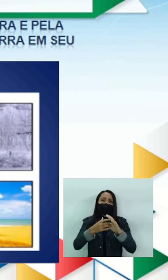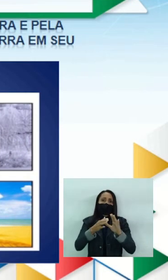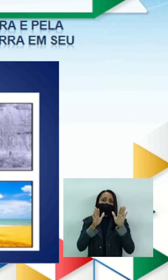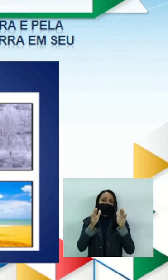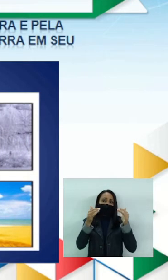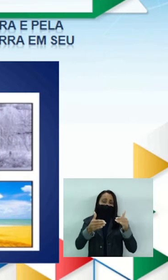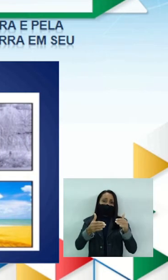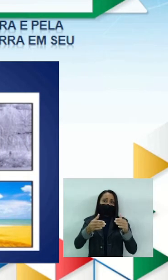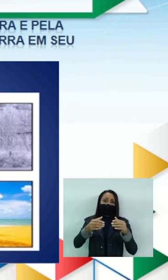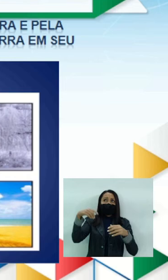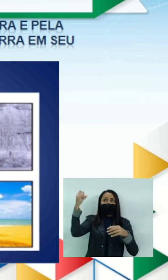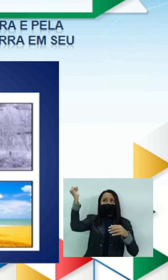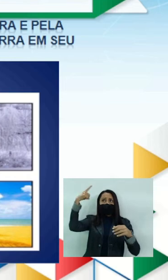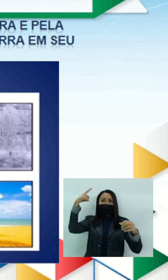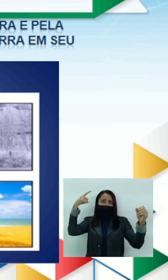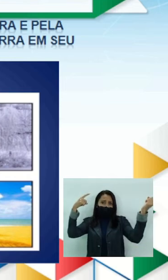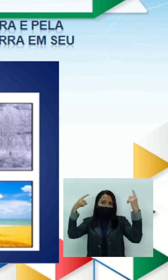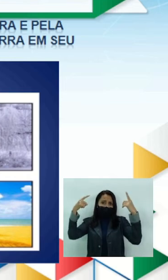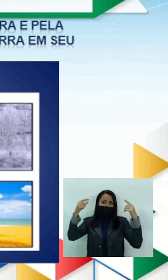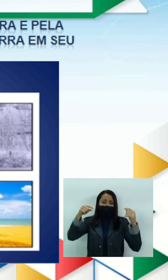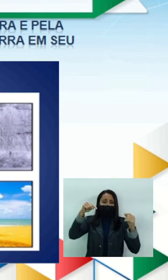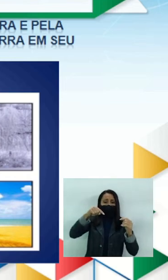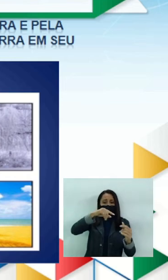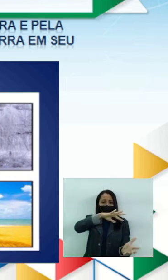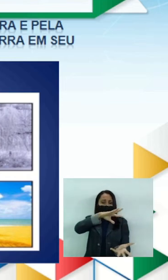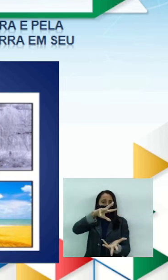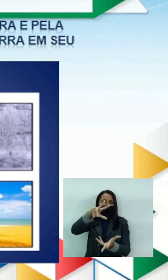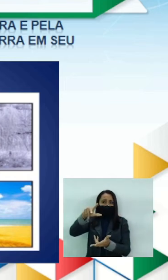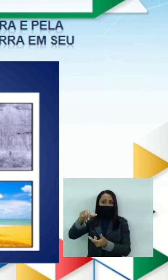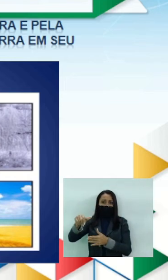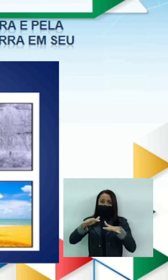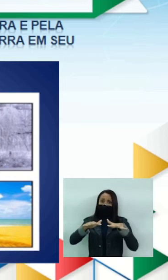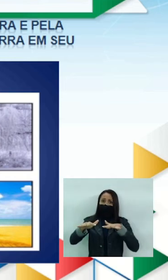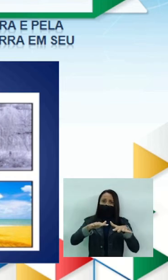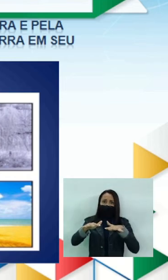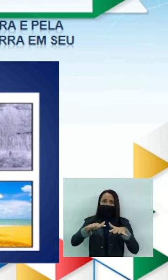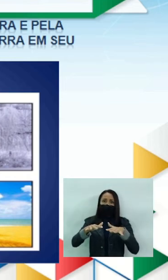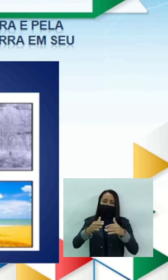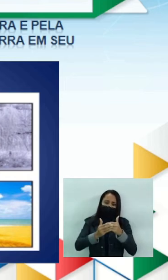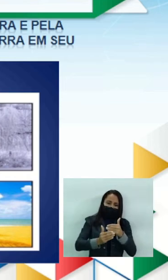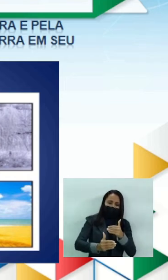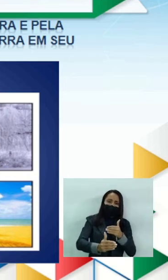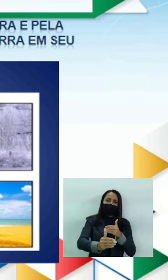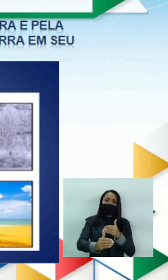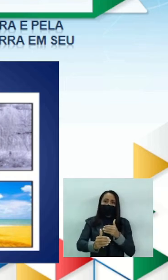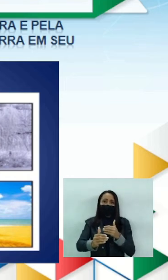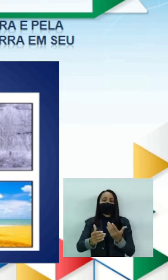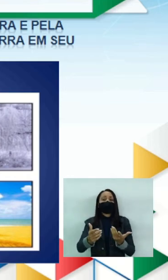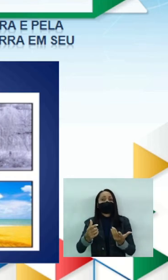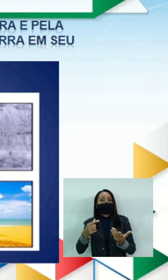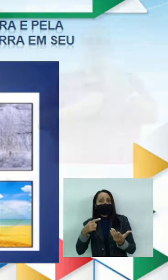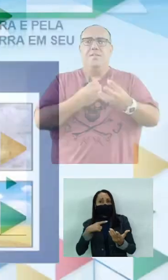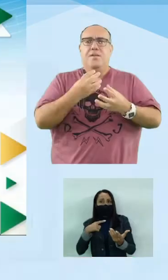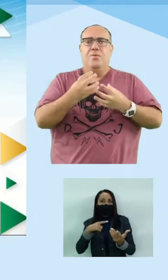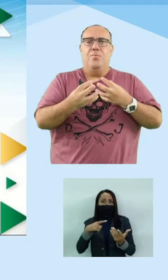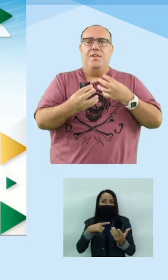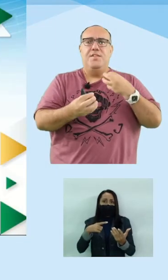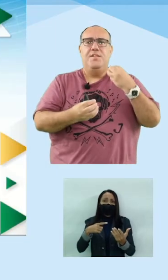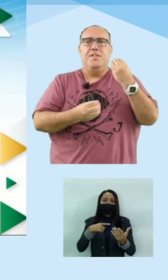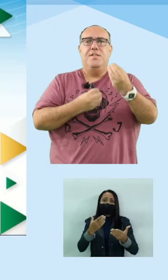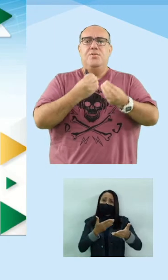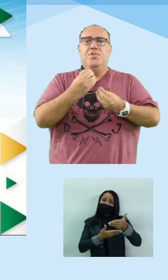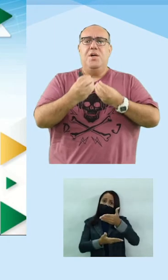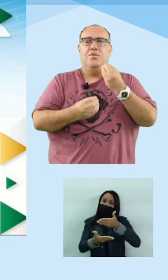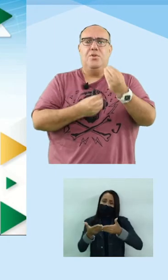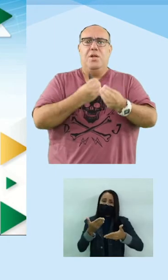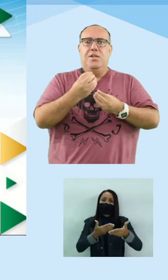raios solares atingem a Terra em seu movimento de rotação. Então, a partir do momento que há uma interação, uma